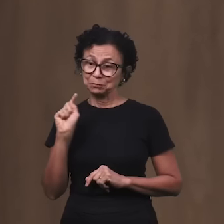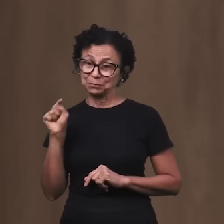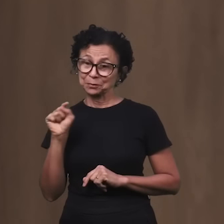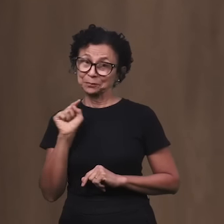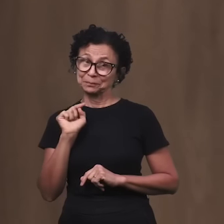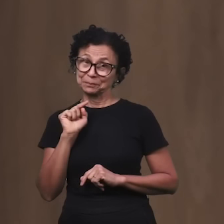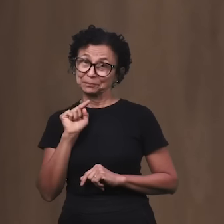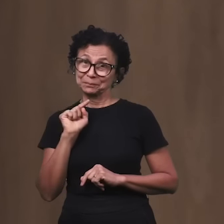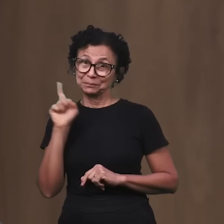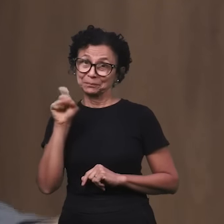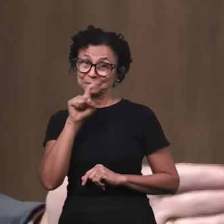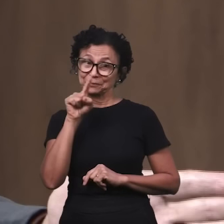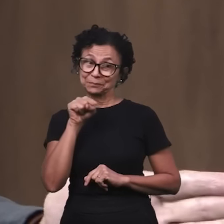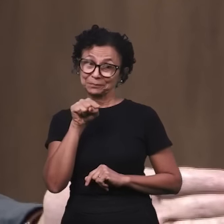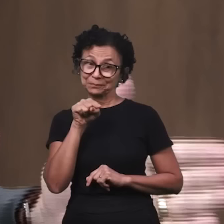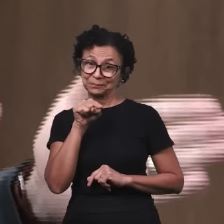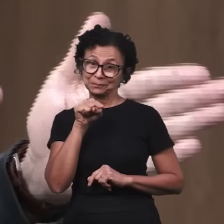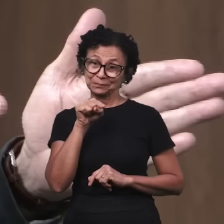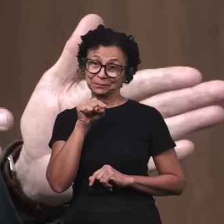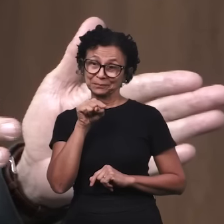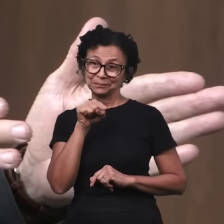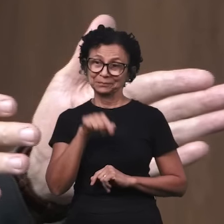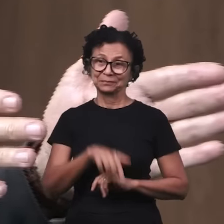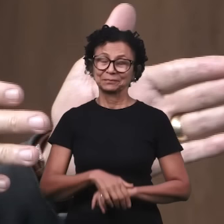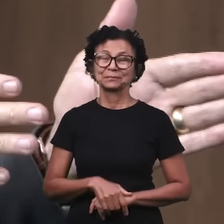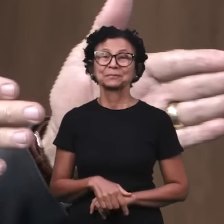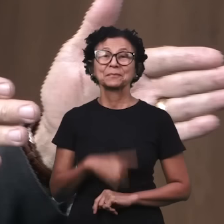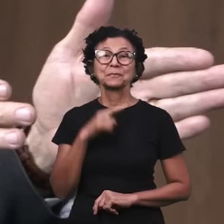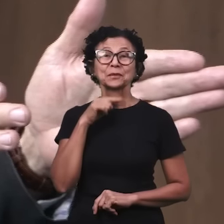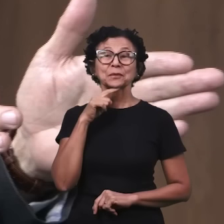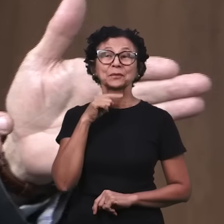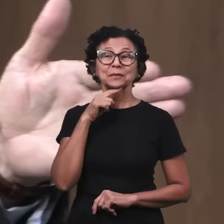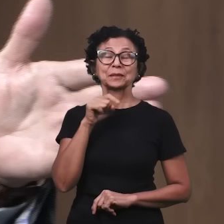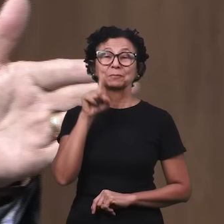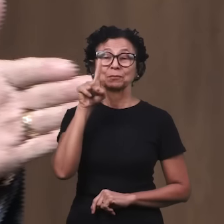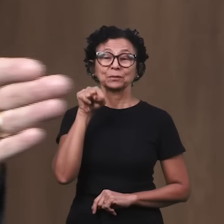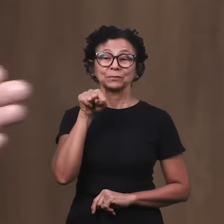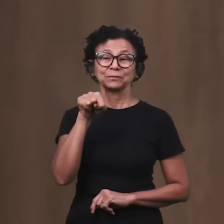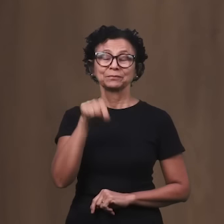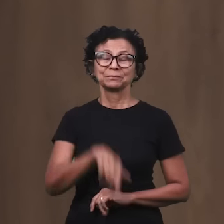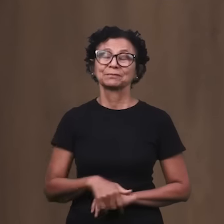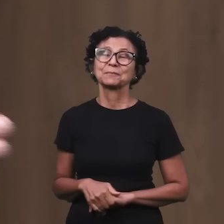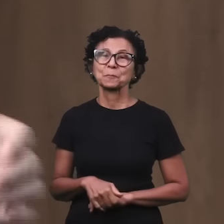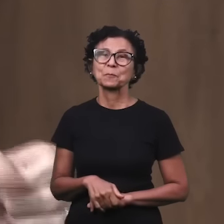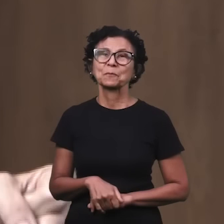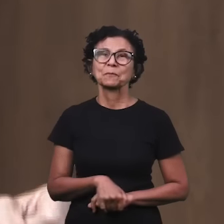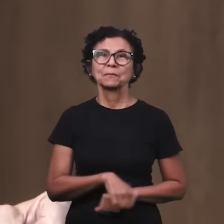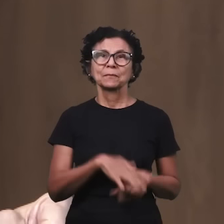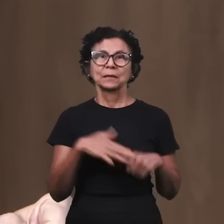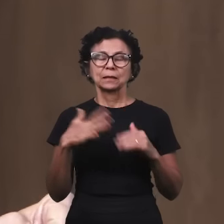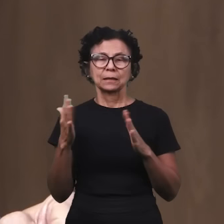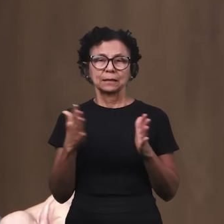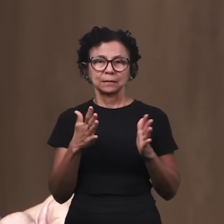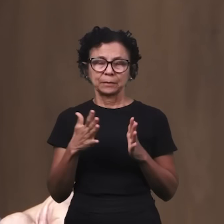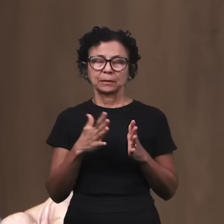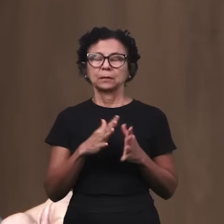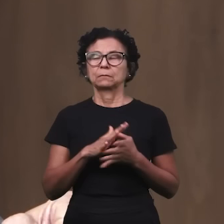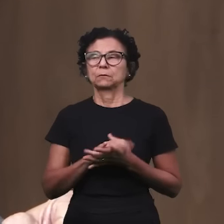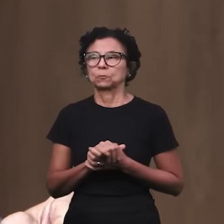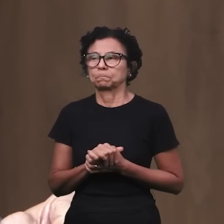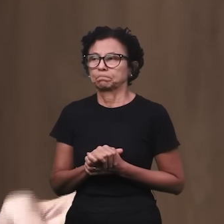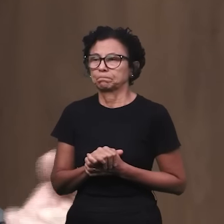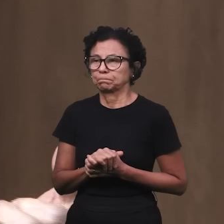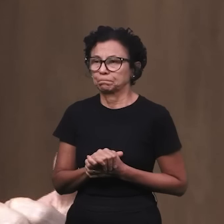só, o que dentro da minha profissão, desde esse tempo de aprendizado, o que eu vejo na odontologia